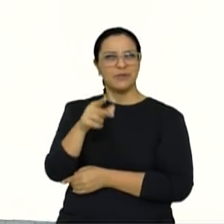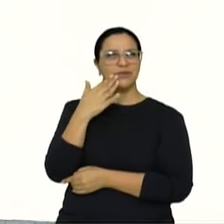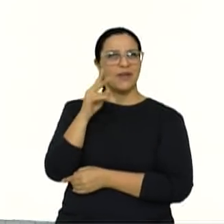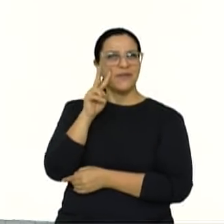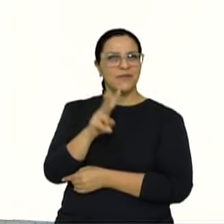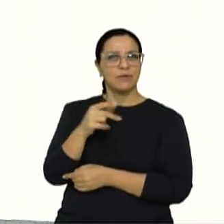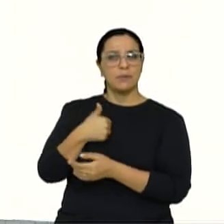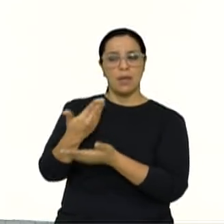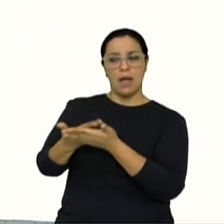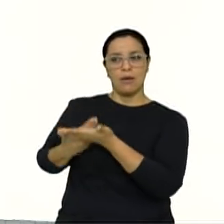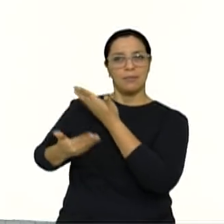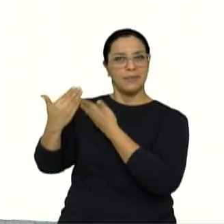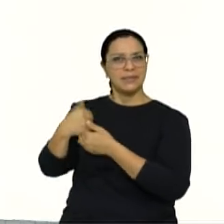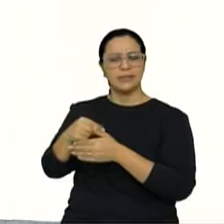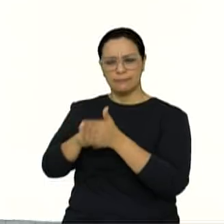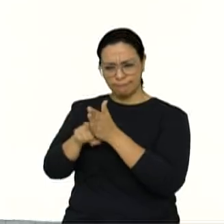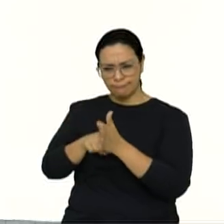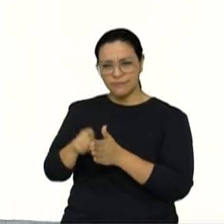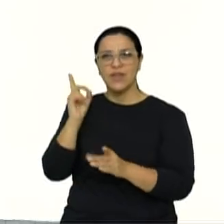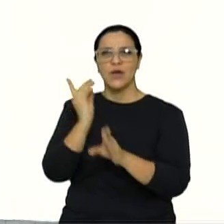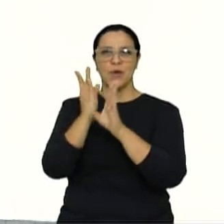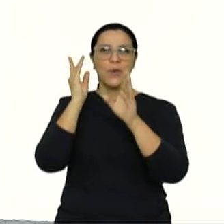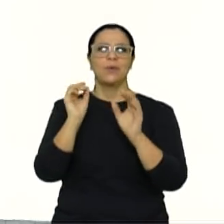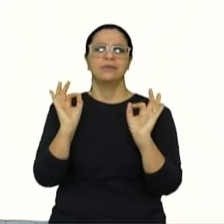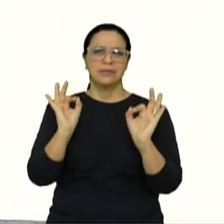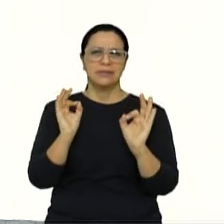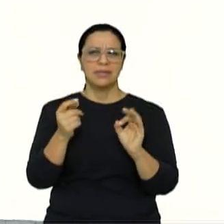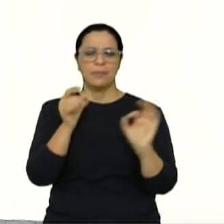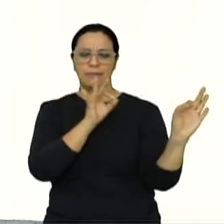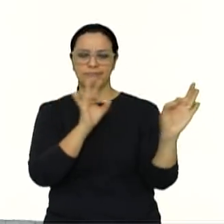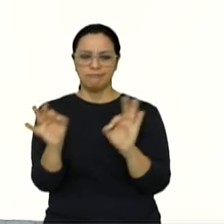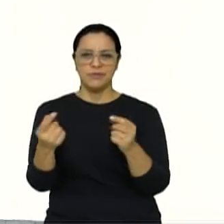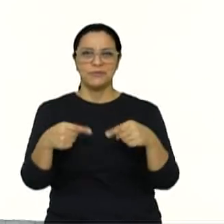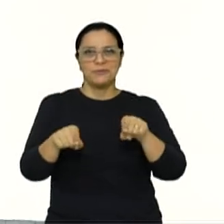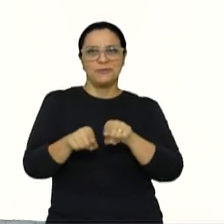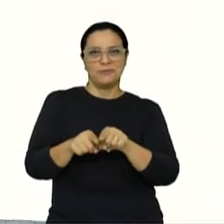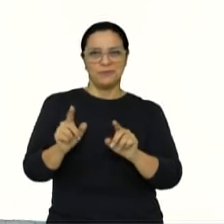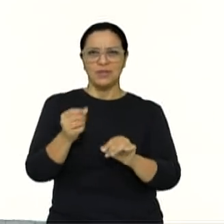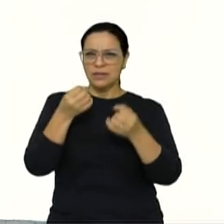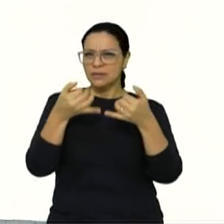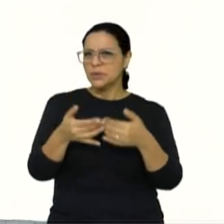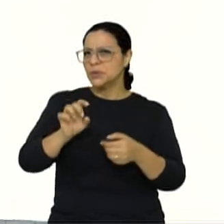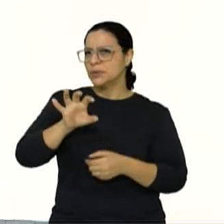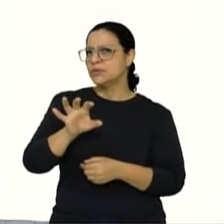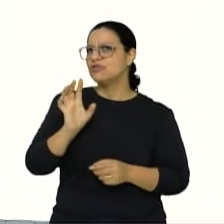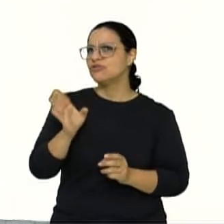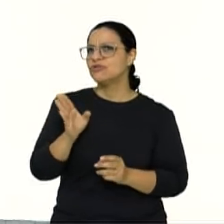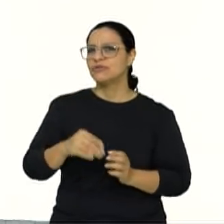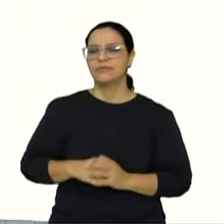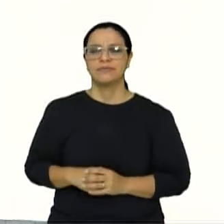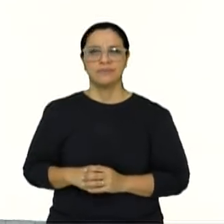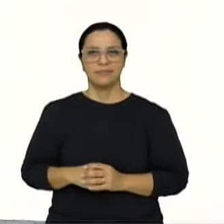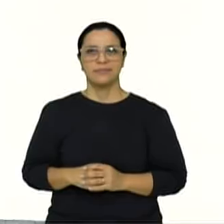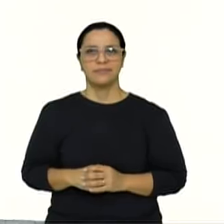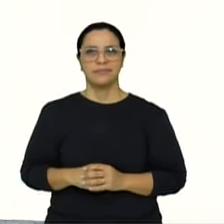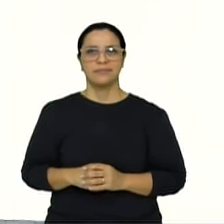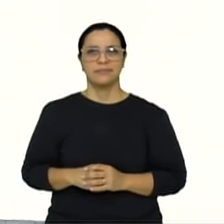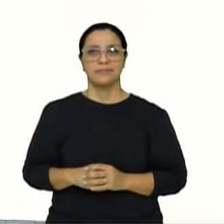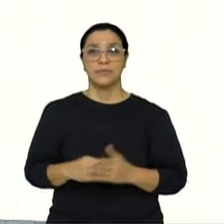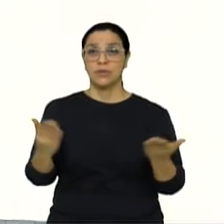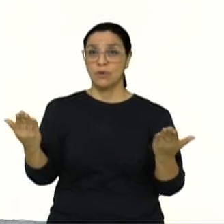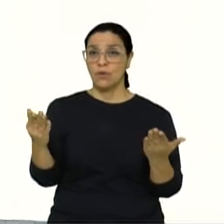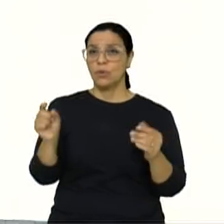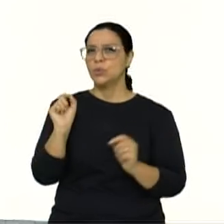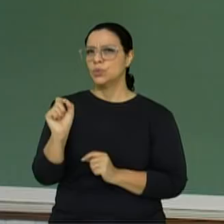viu, procure algumas aulas anteriores dele aí, que com certeza ele falou isso aí para vocês, ok?